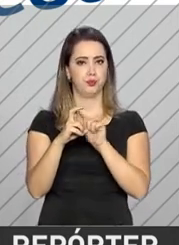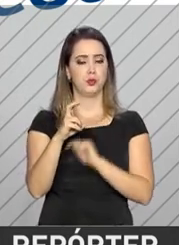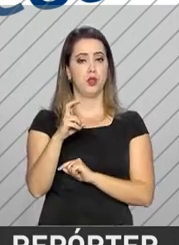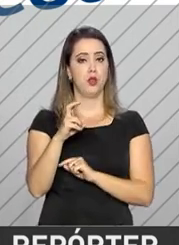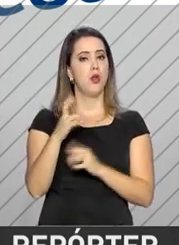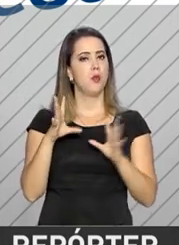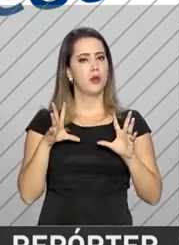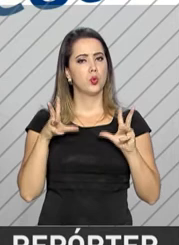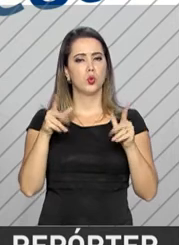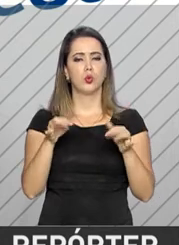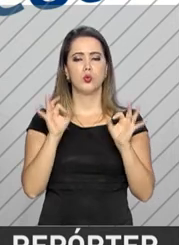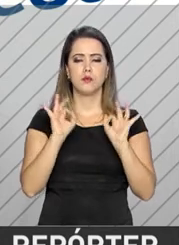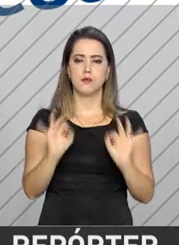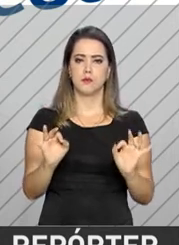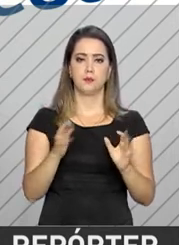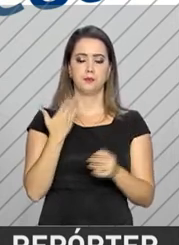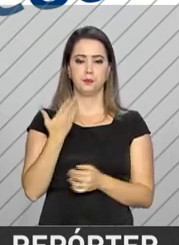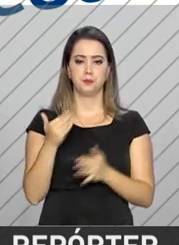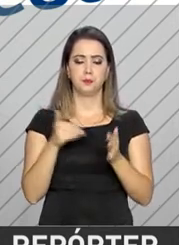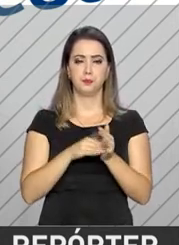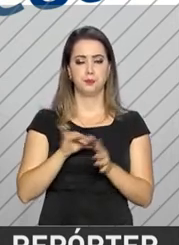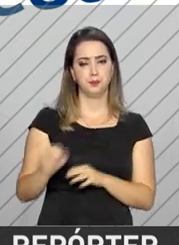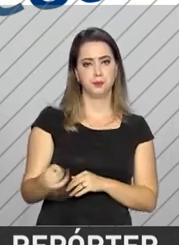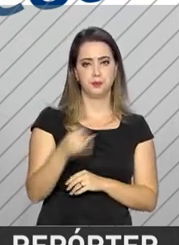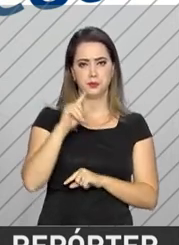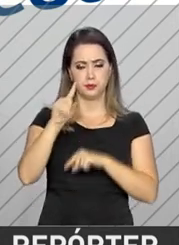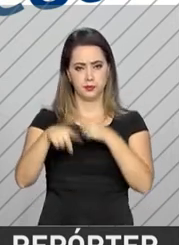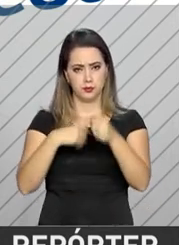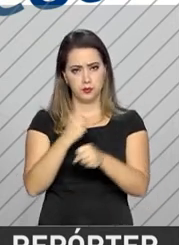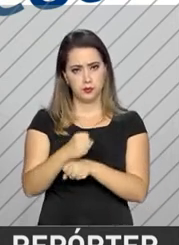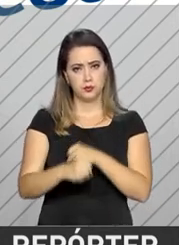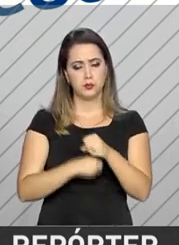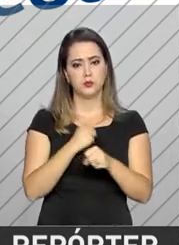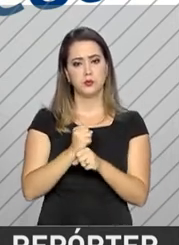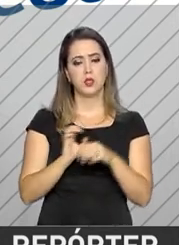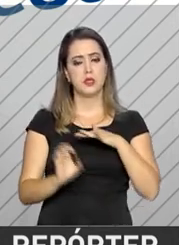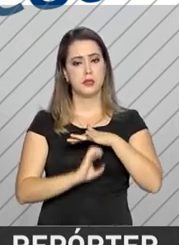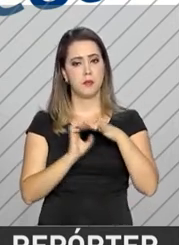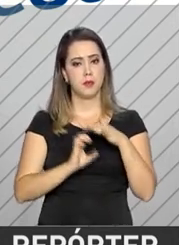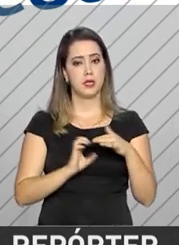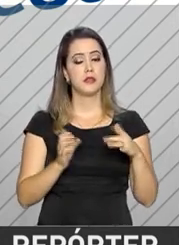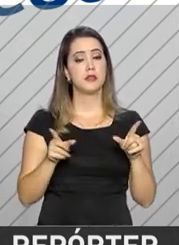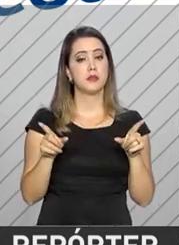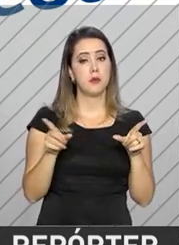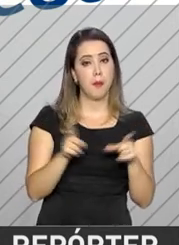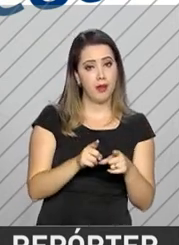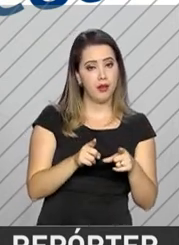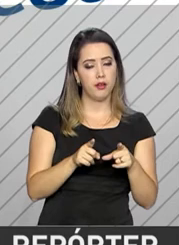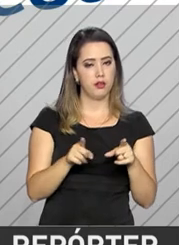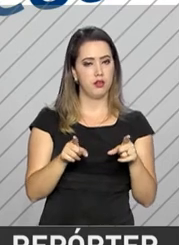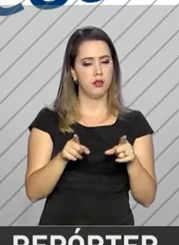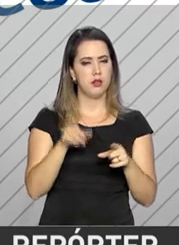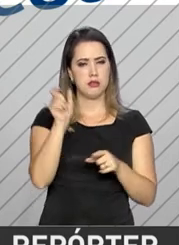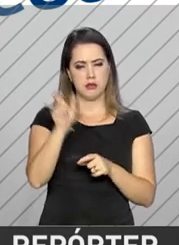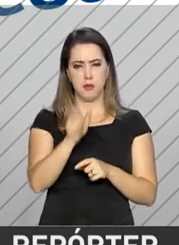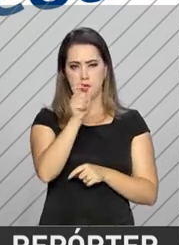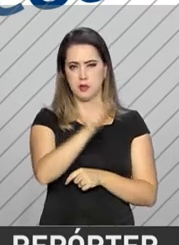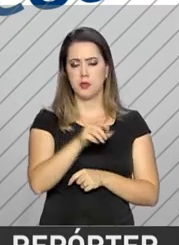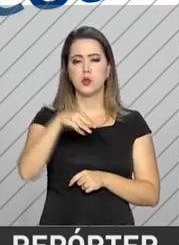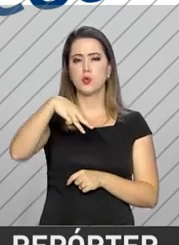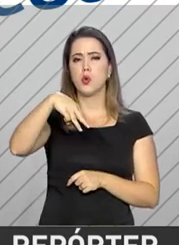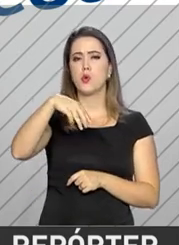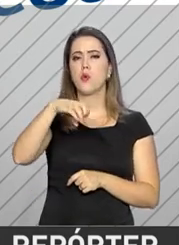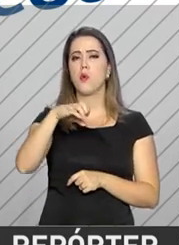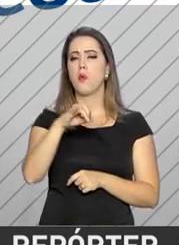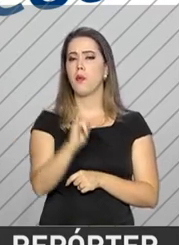implementação completa do programa. Até janeiro do ano que vem, as micro e pequenas empresas e os microempreendedores